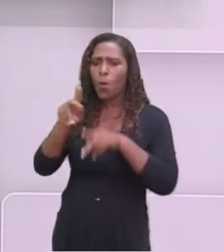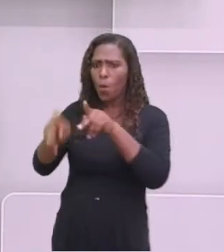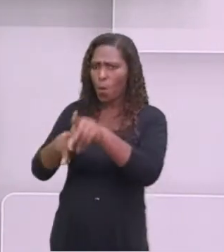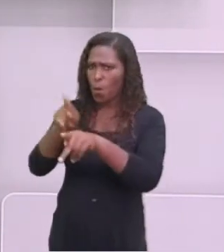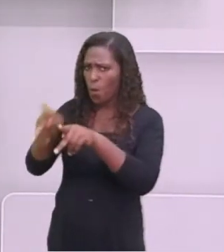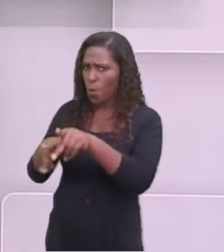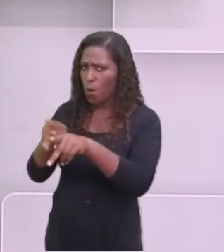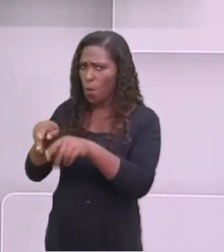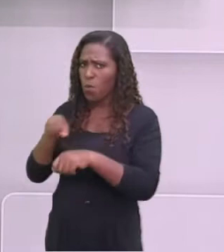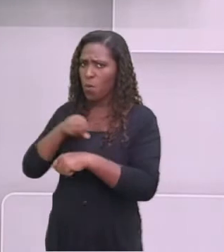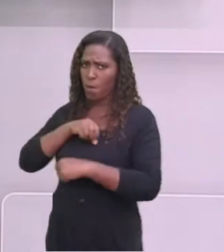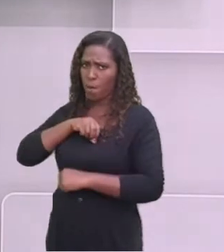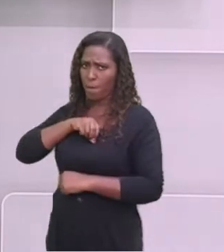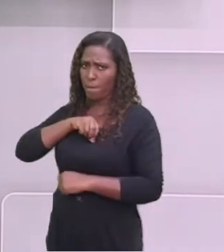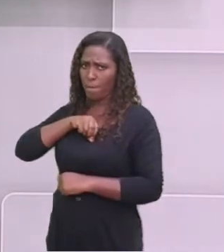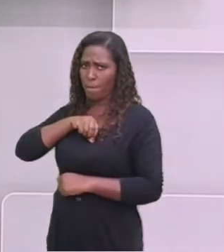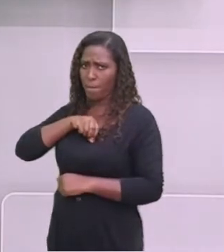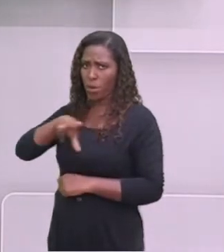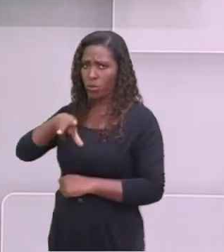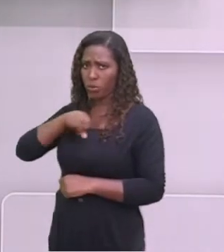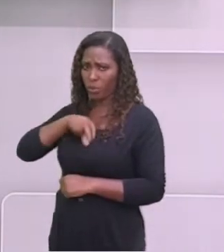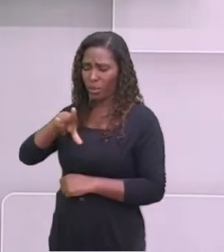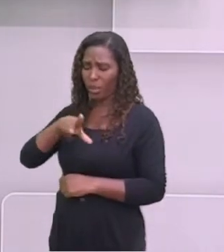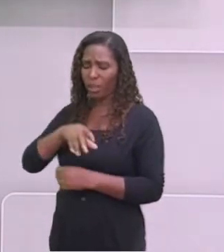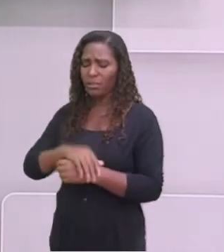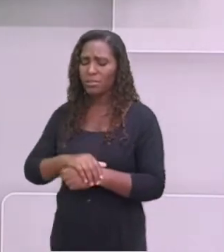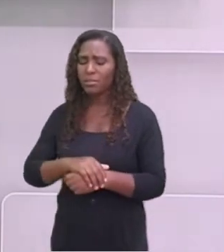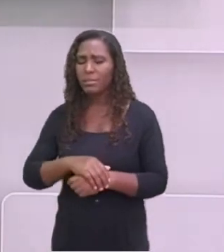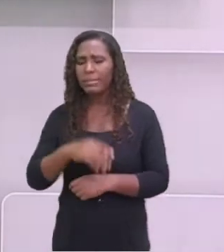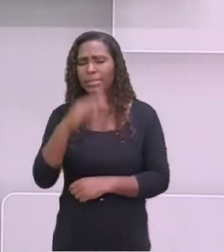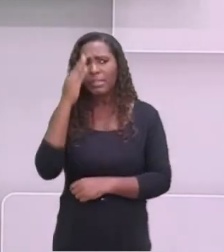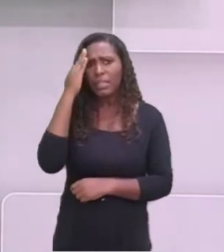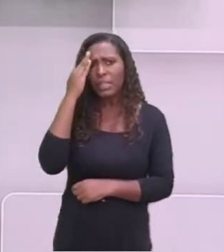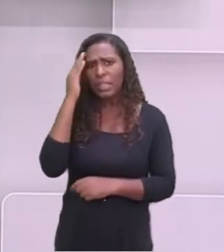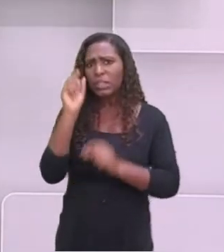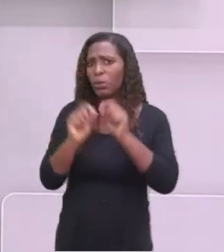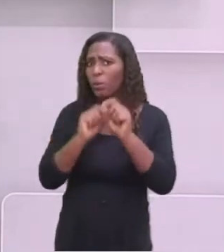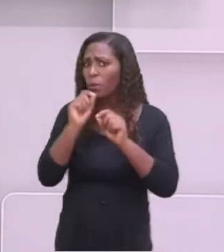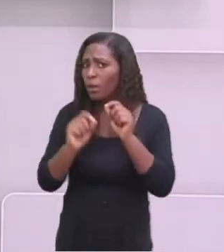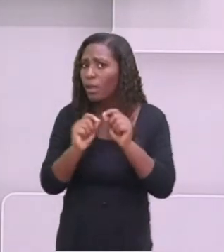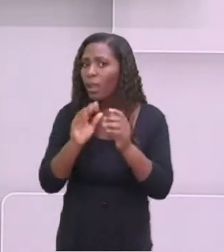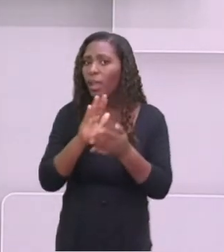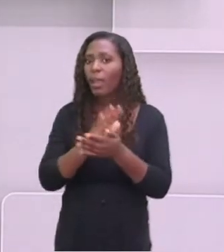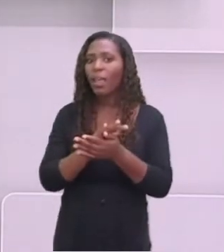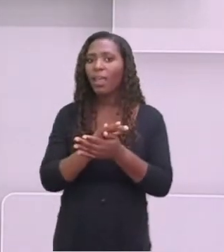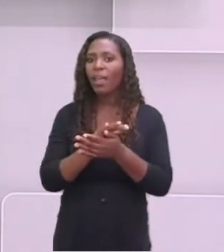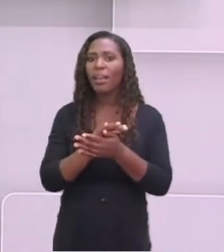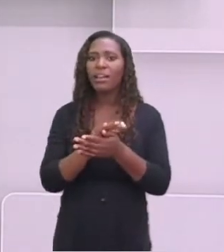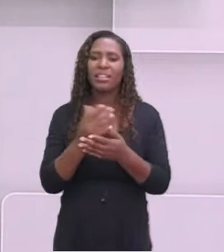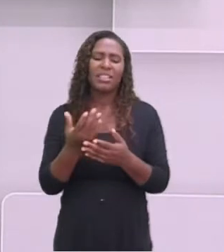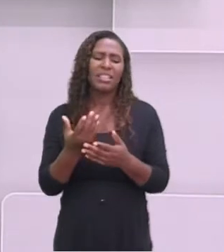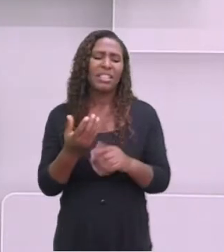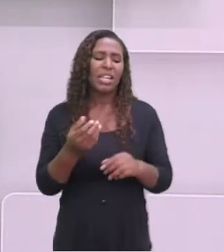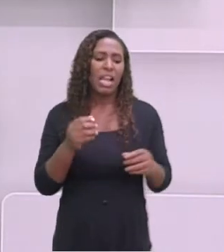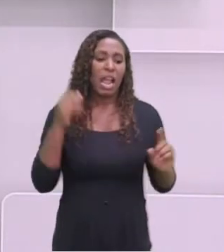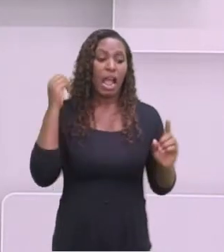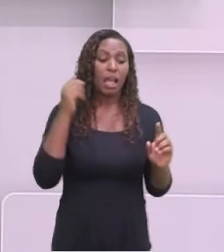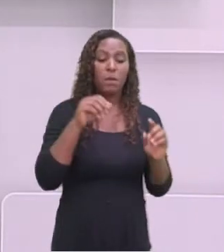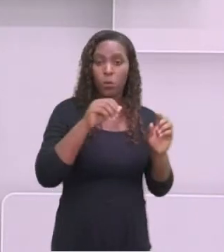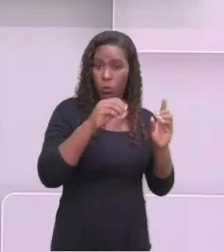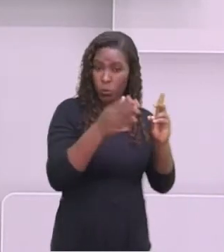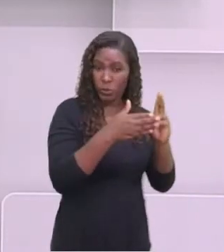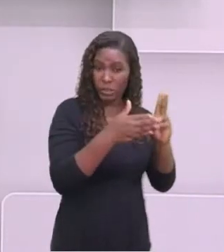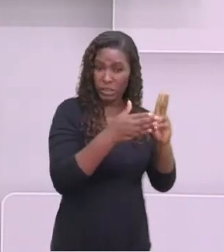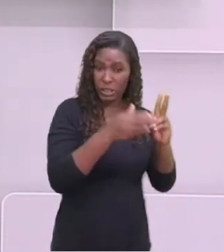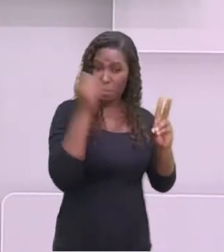de indígenas como forma de diversidade cultural. Eles vêm